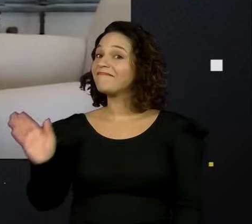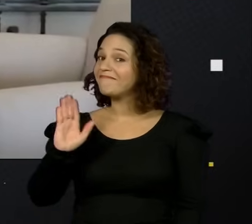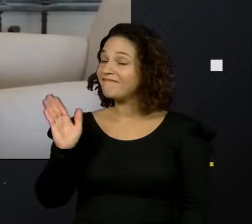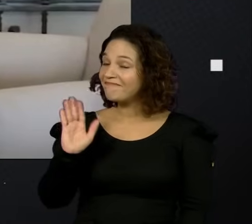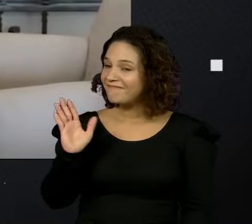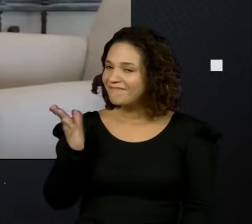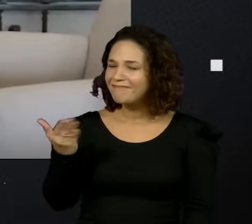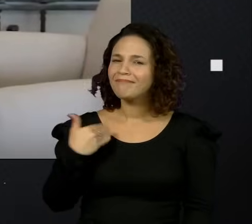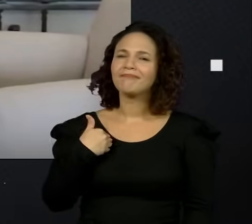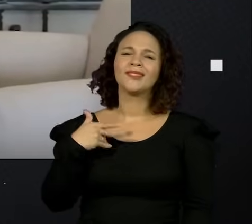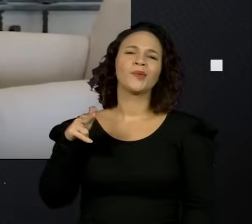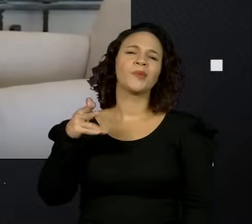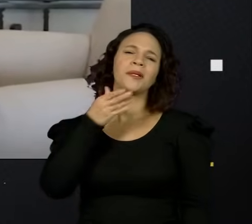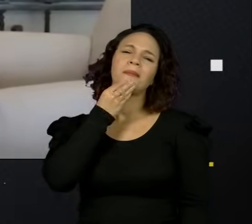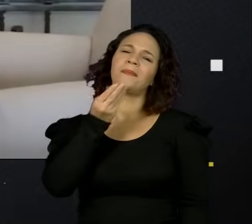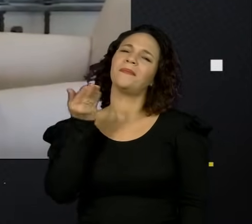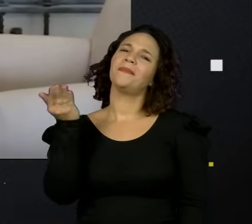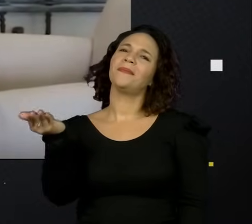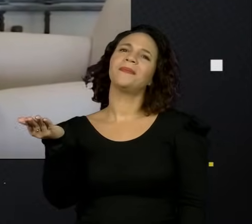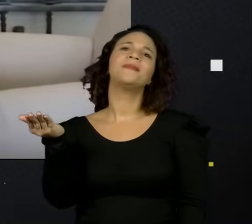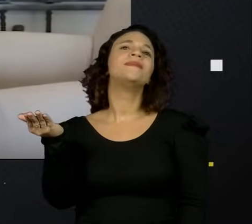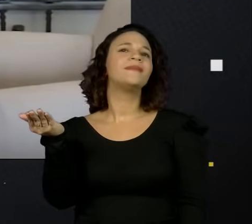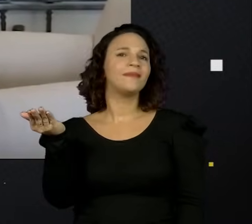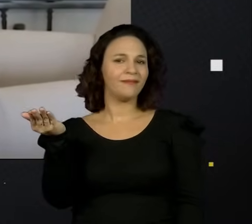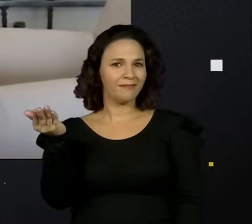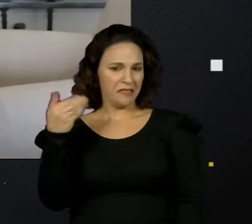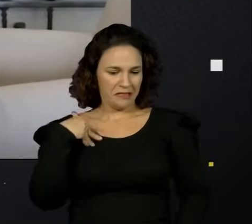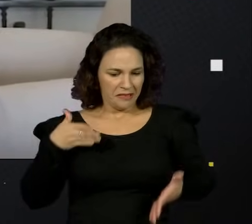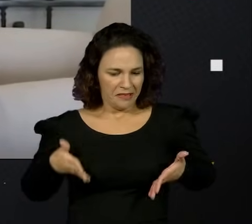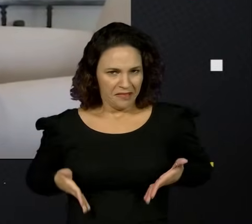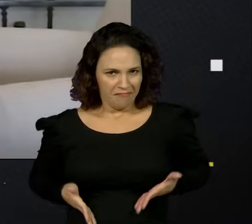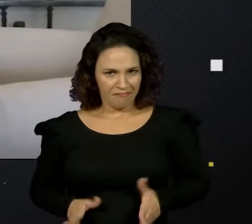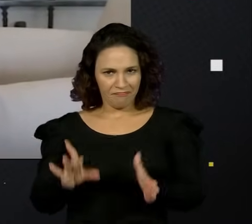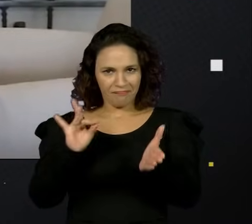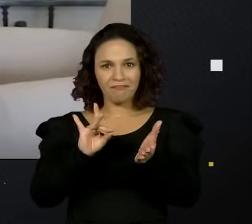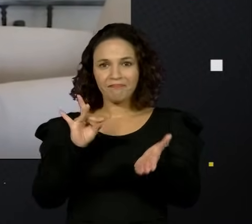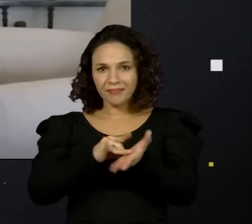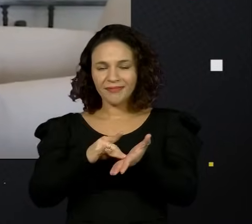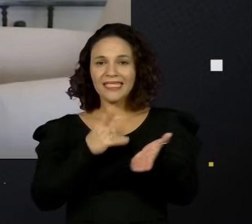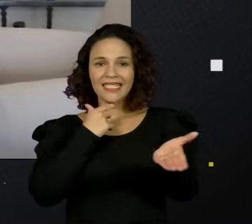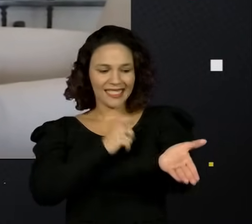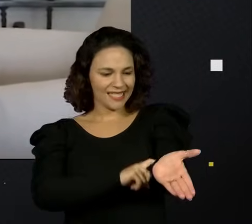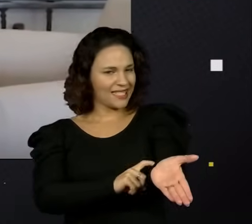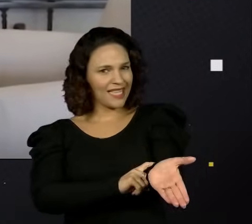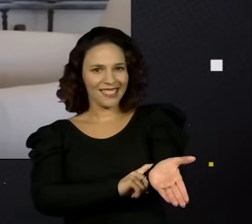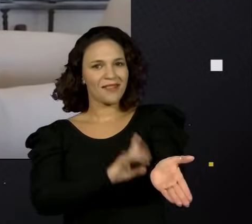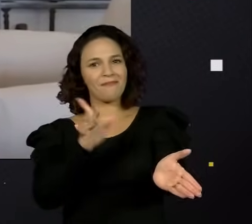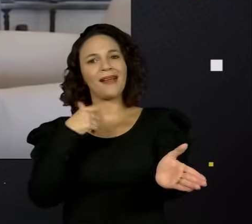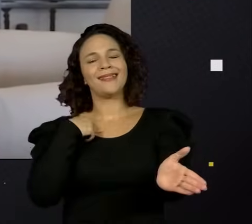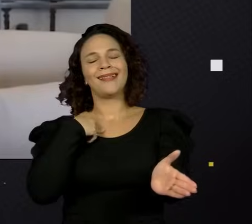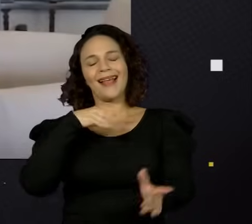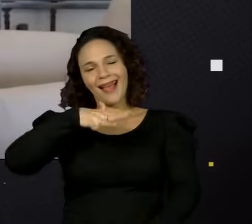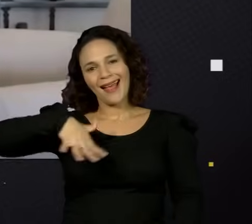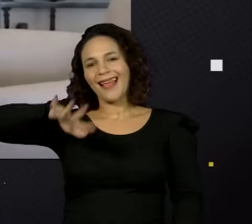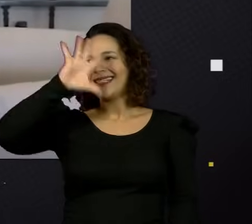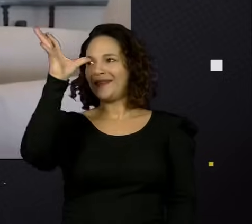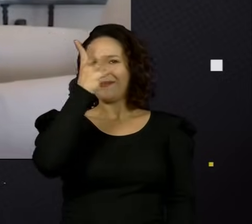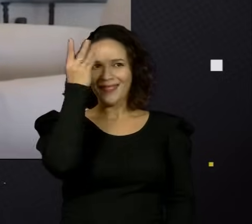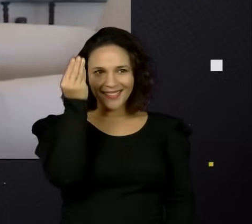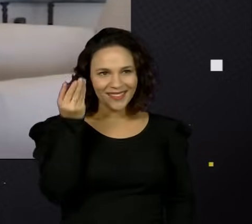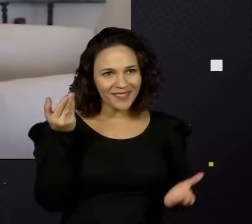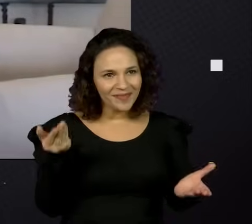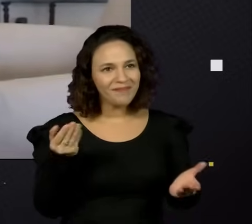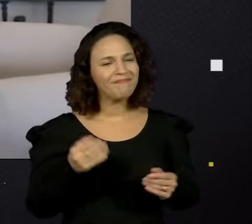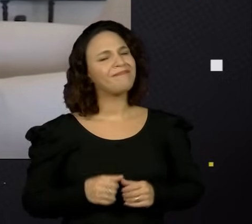Jacques, meu irmão, não biológico, mas espiritual. Muito